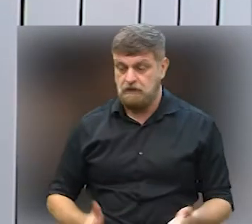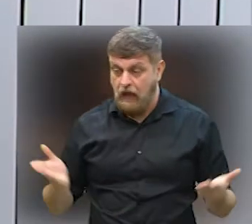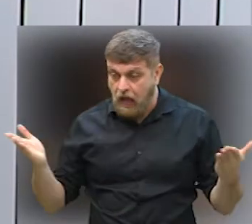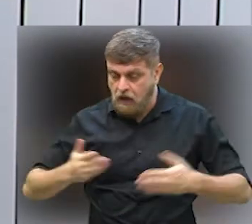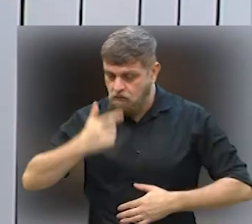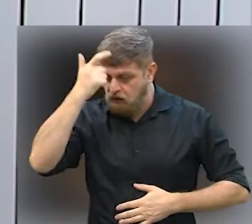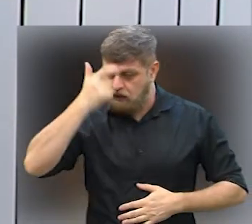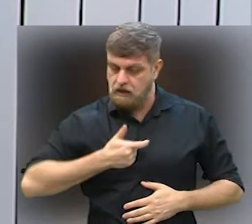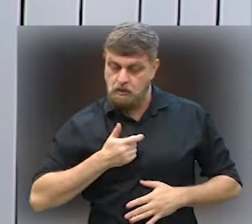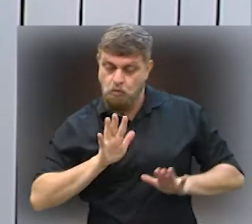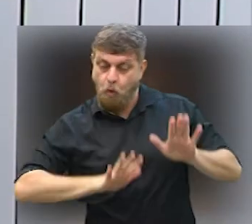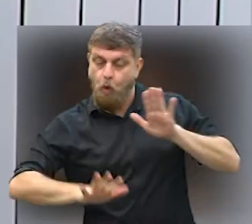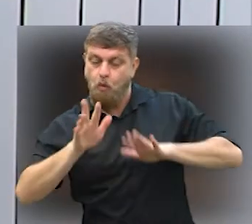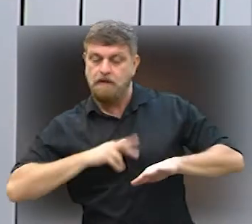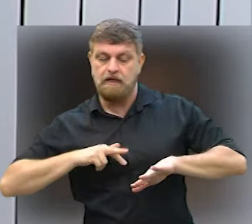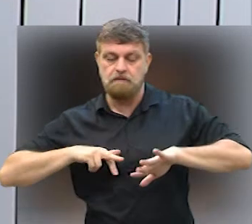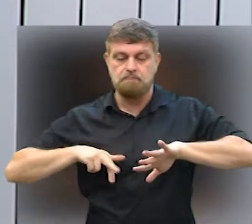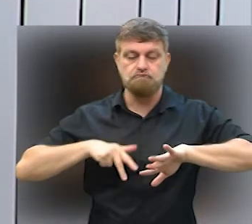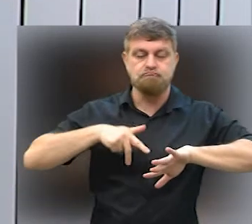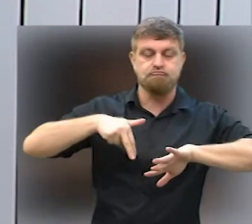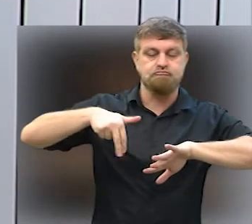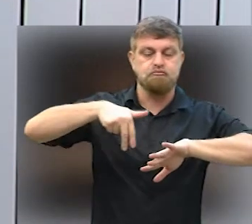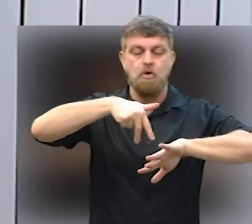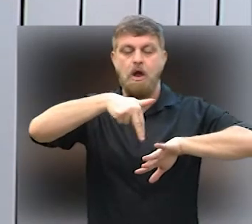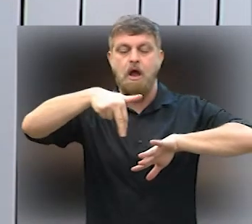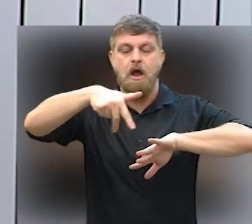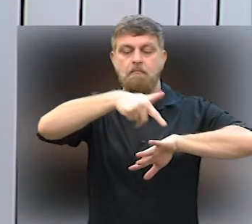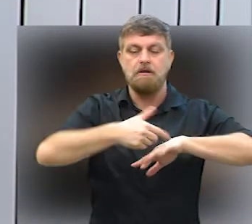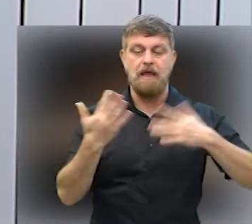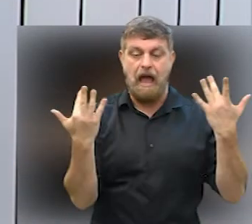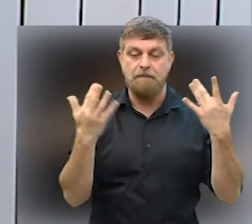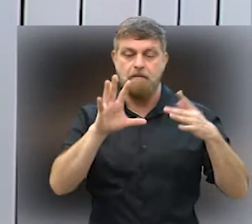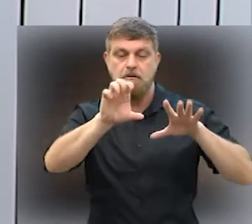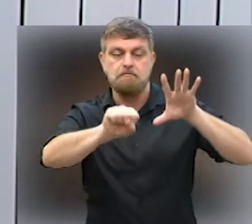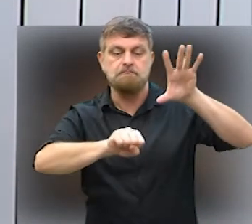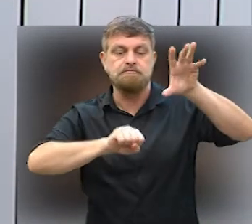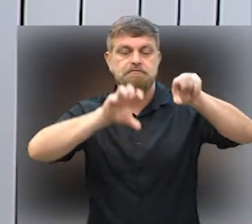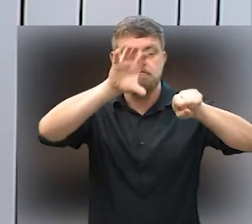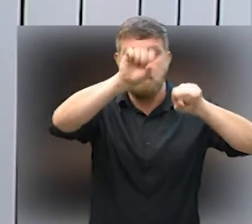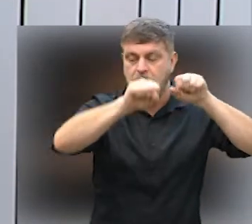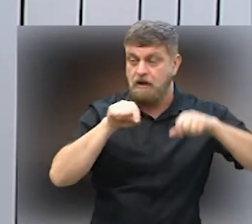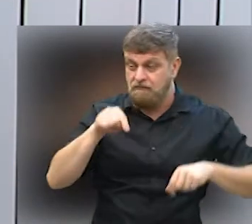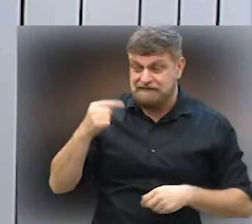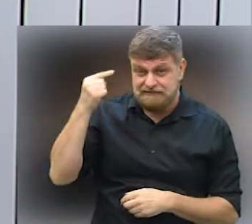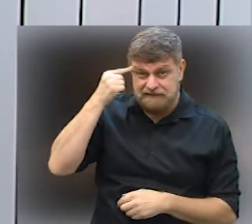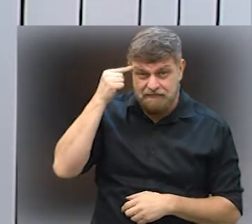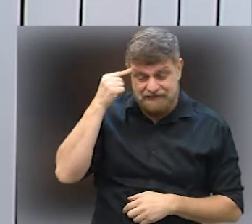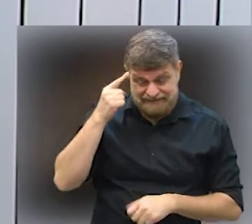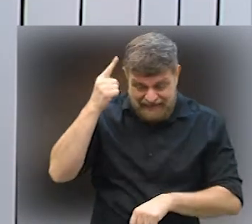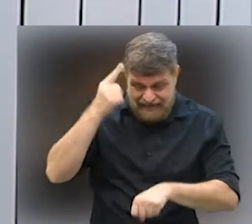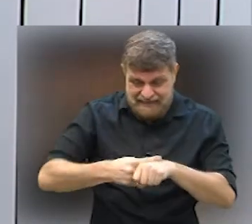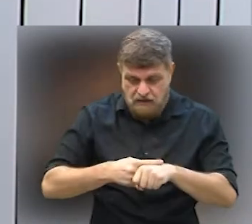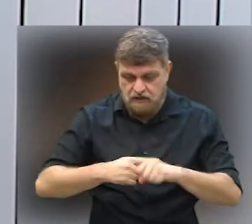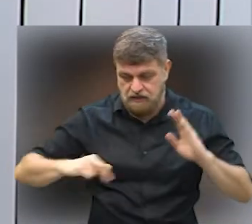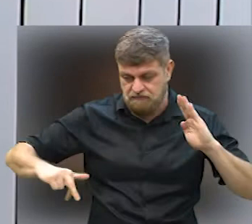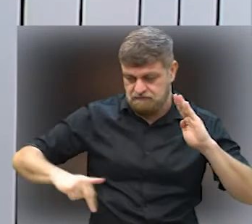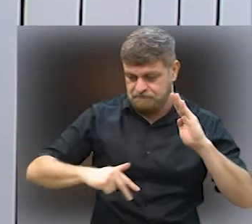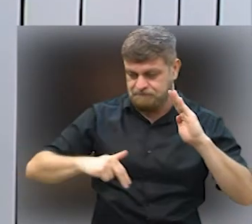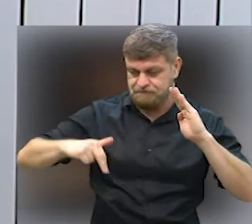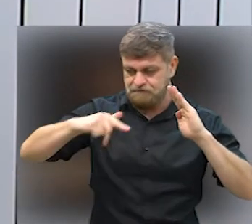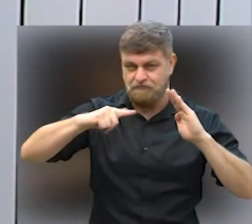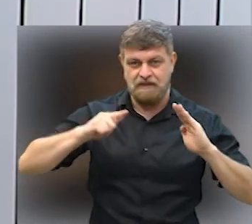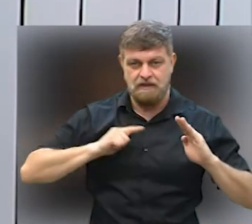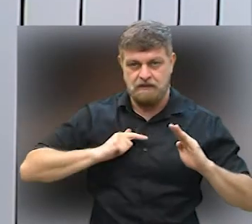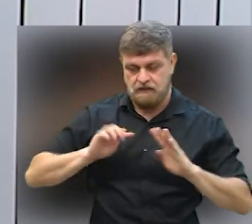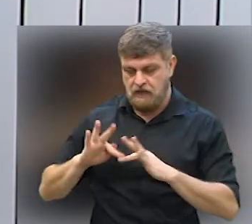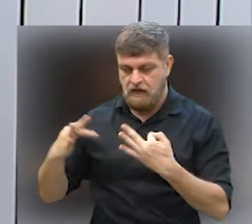não, agora preciso tomar cuidado aonde eu piso, aonde eu coloco a mão. O que você pensa quando você está subindo? Tem o combustível